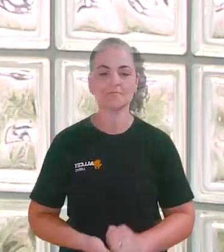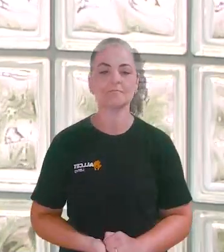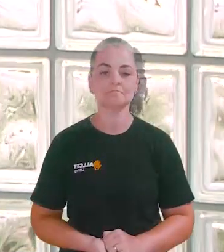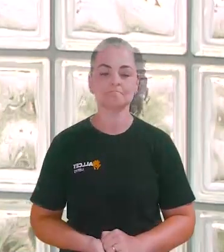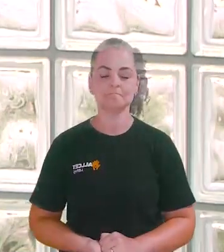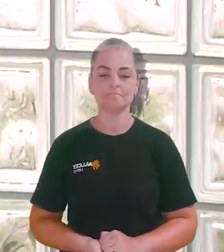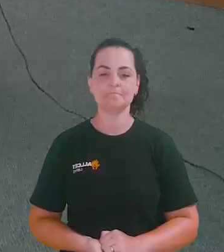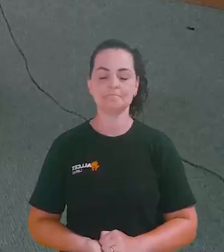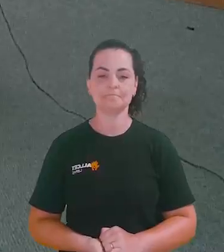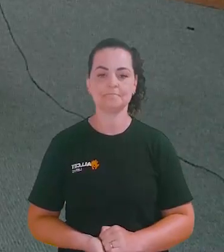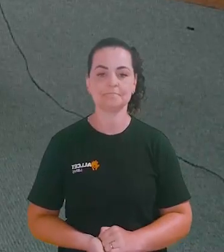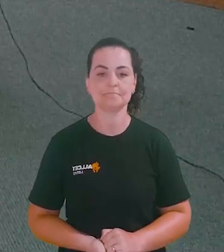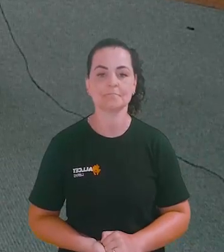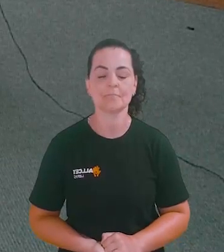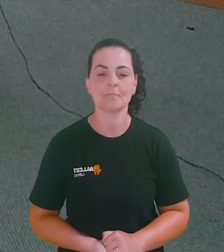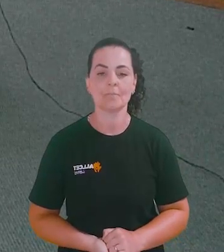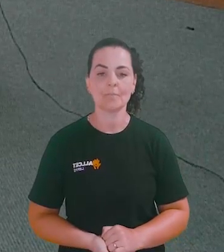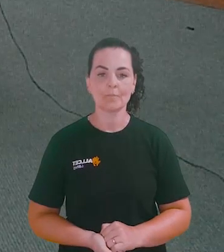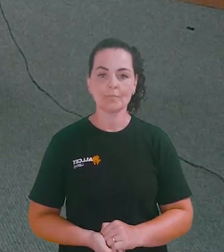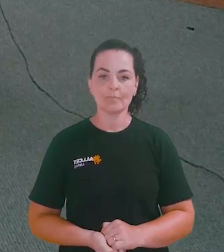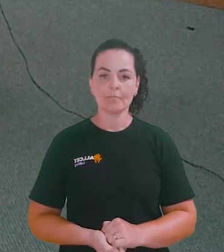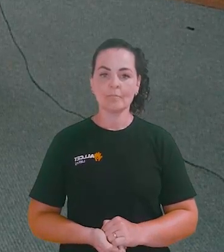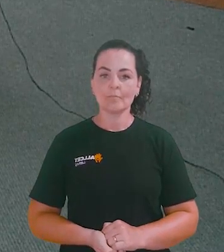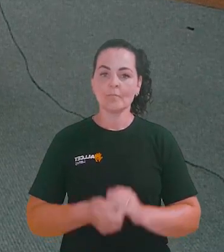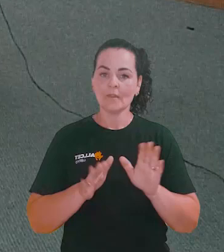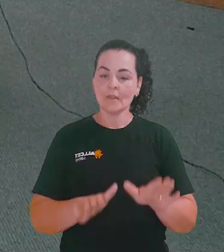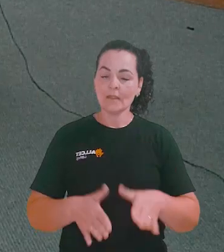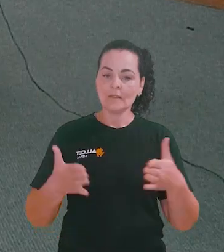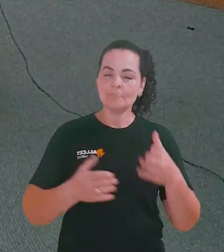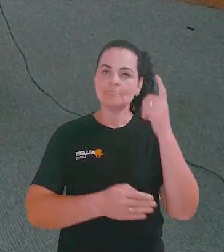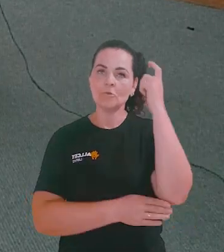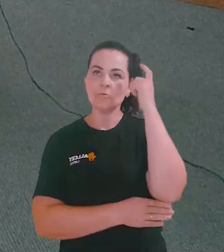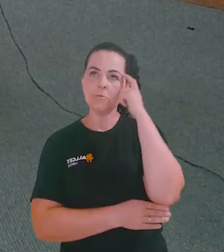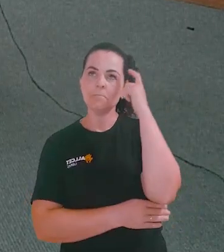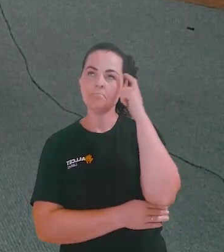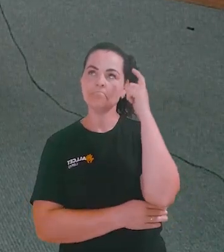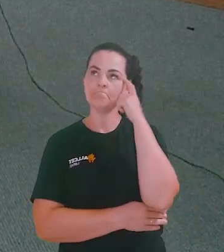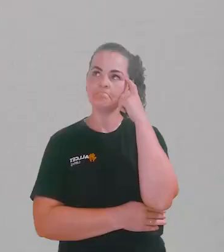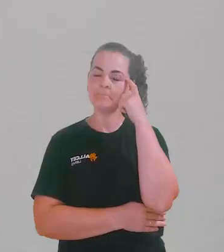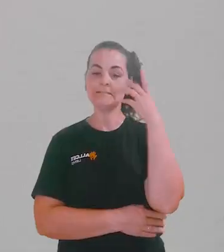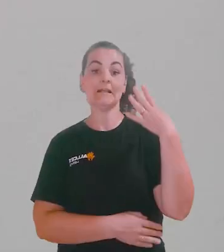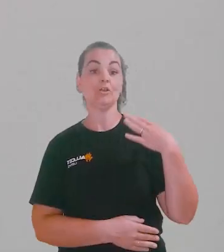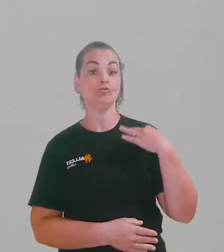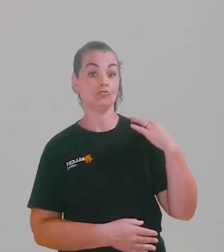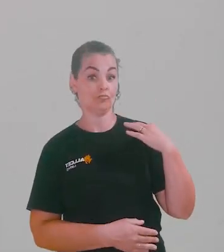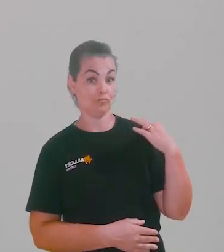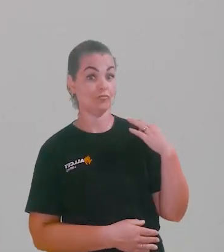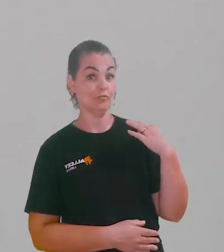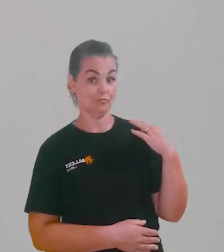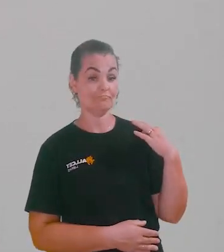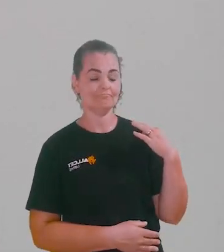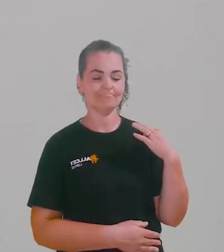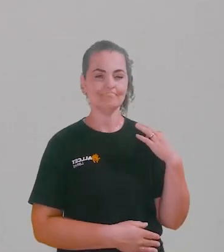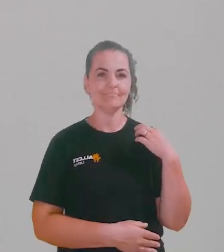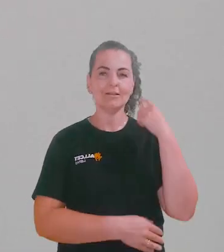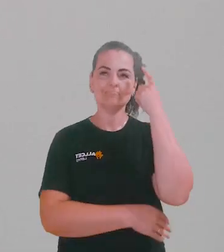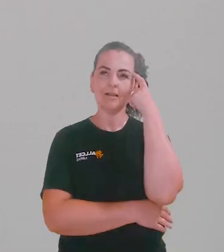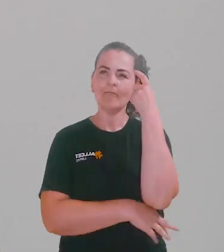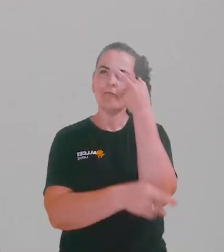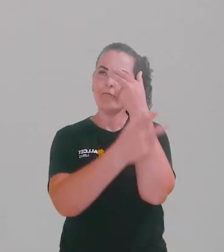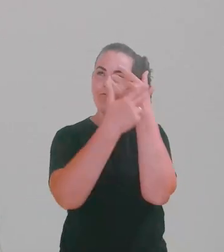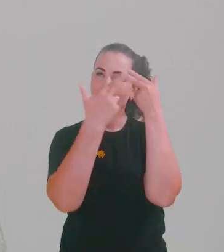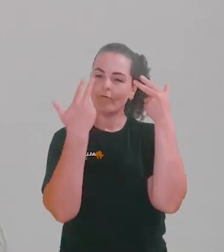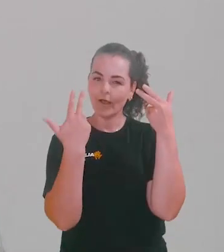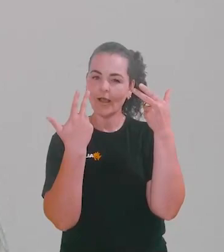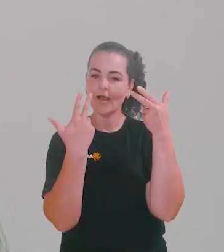todos que estão nos assistindo. Então, quando a gente pensa em voluntariado, eu acho que vem